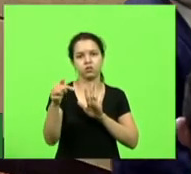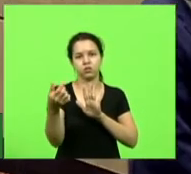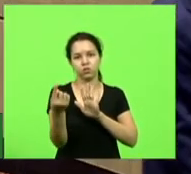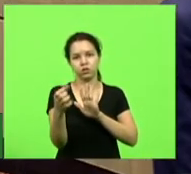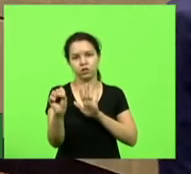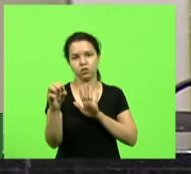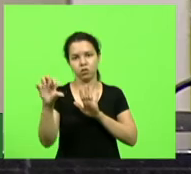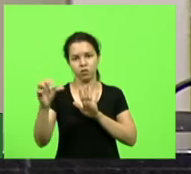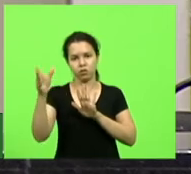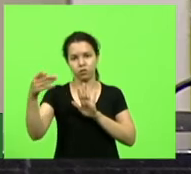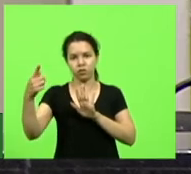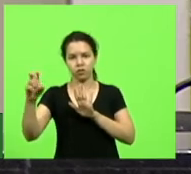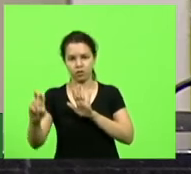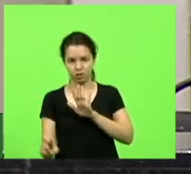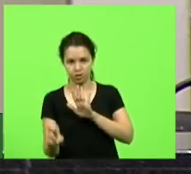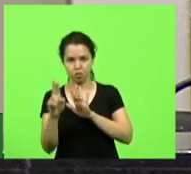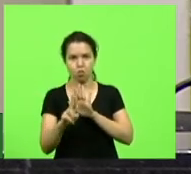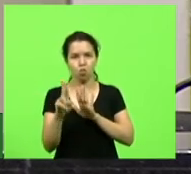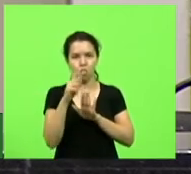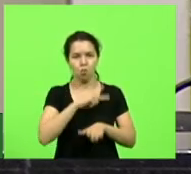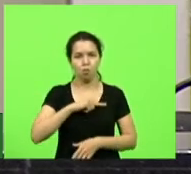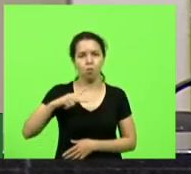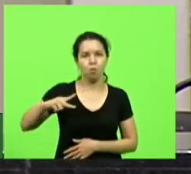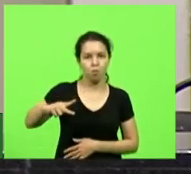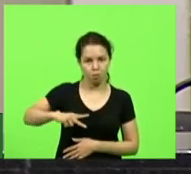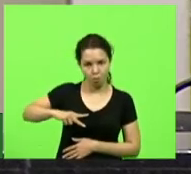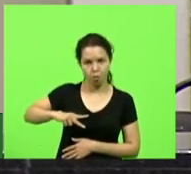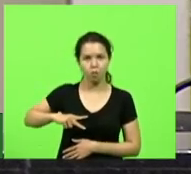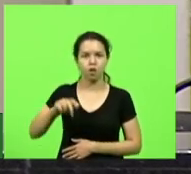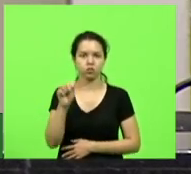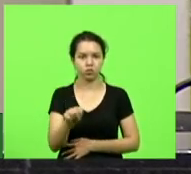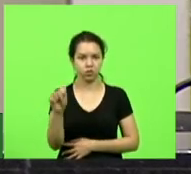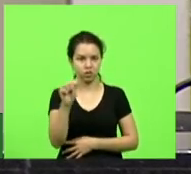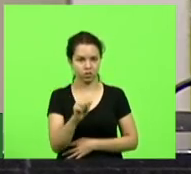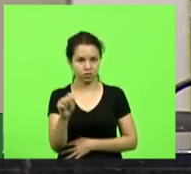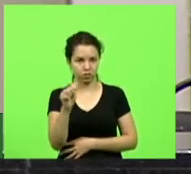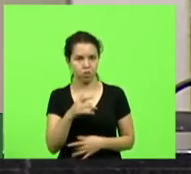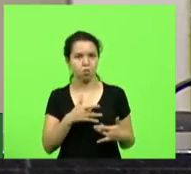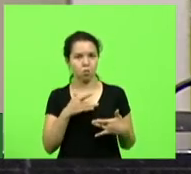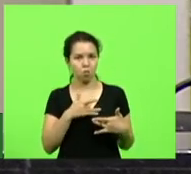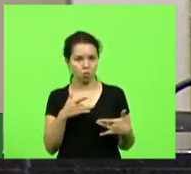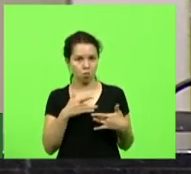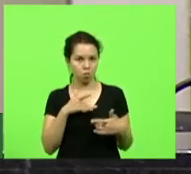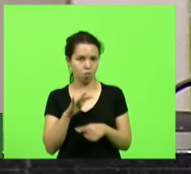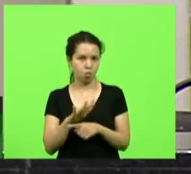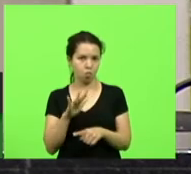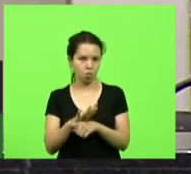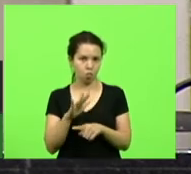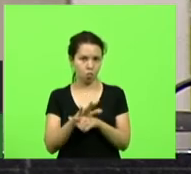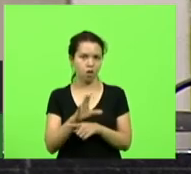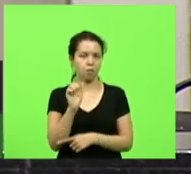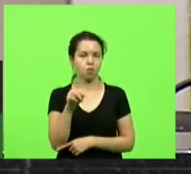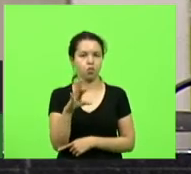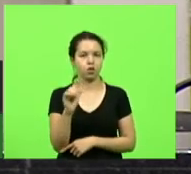16.689/2015, que declara de utilidade pública a Associação Comunitária Beneficente Latarte de Camboriú, e revoga a lei